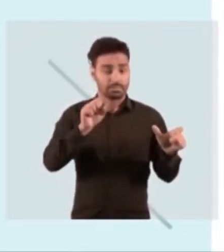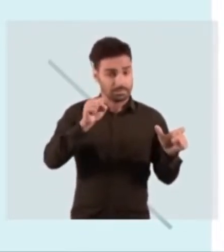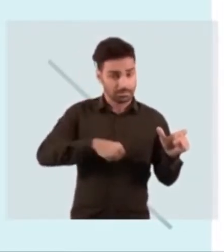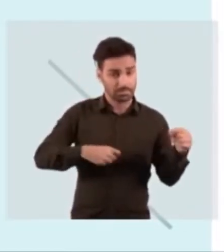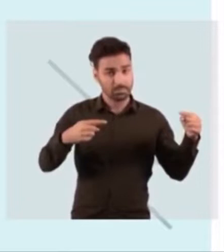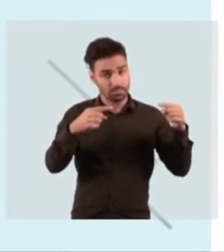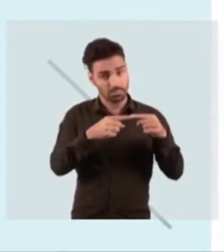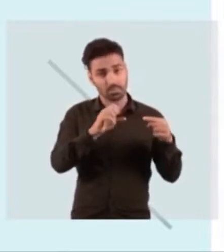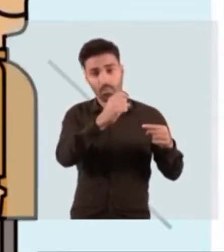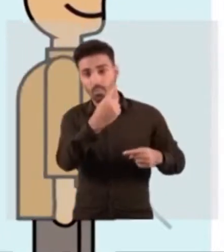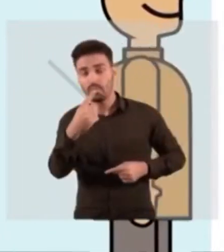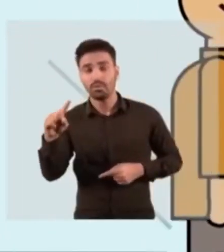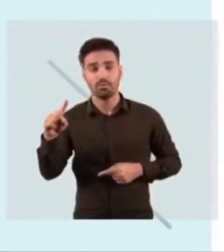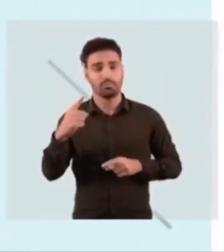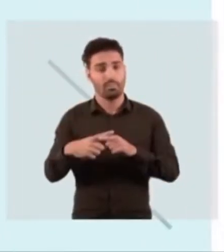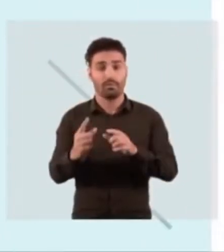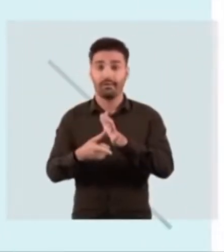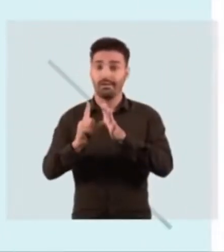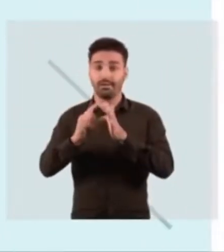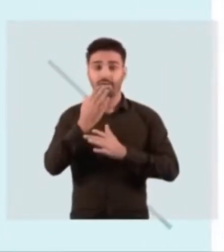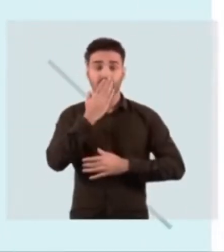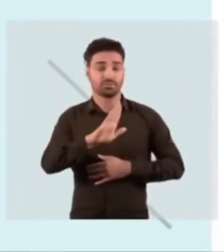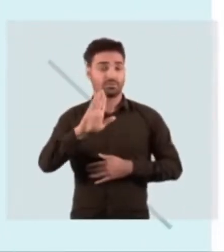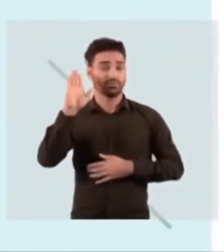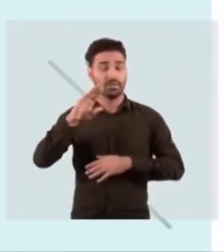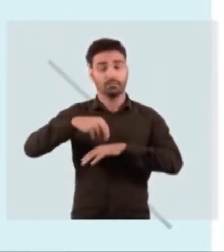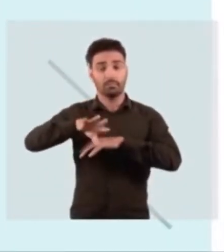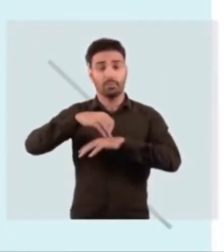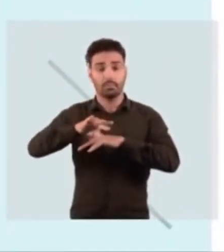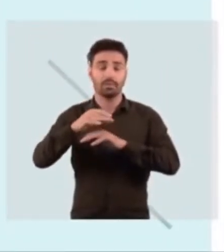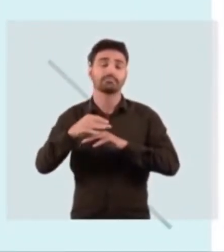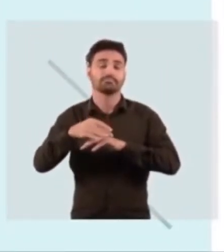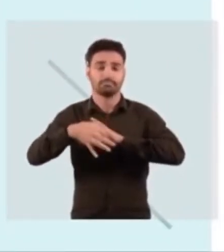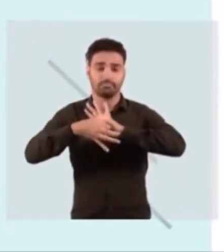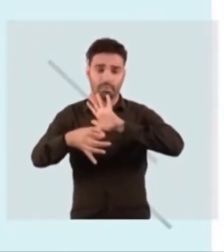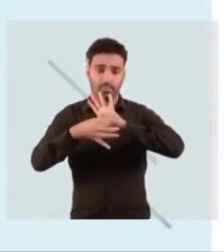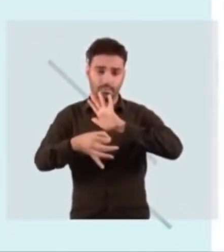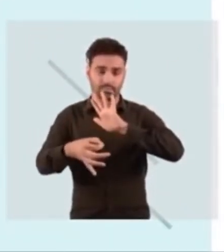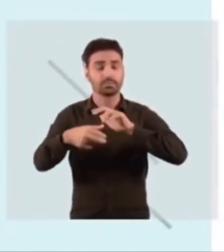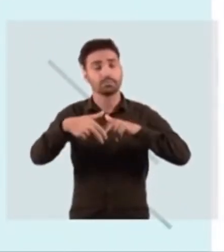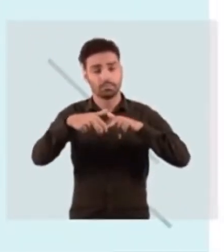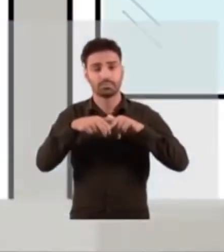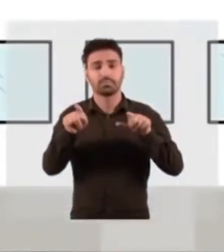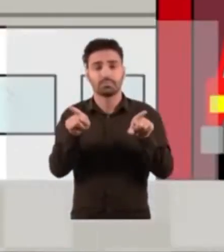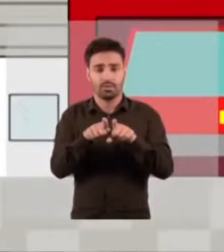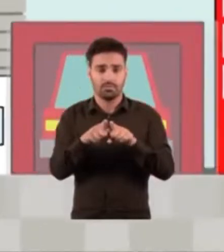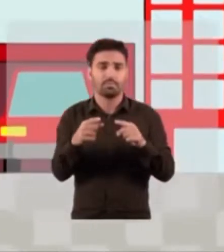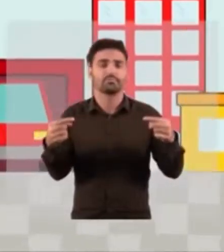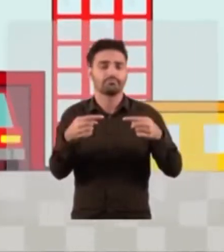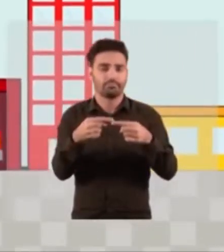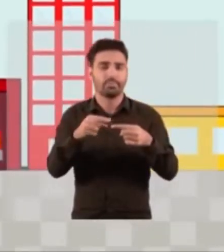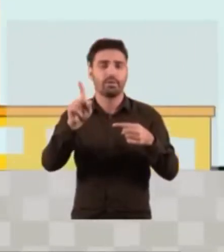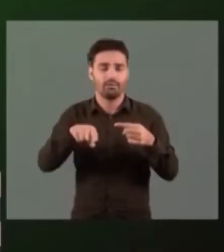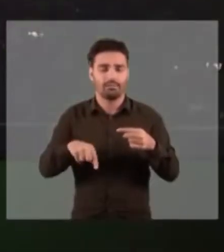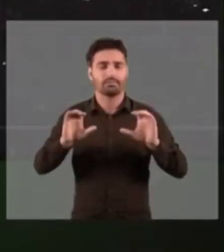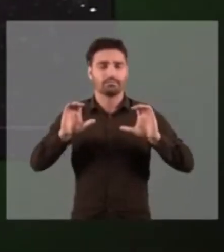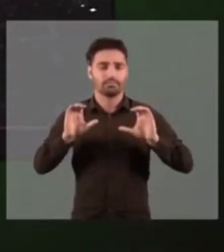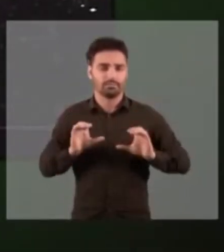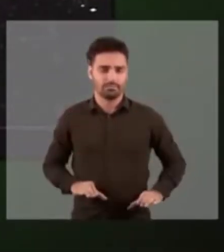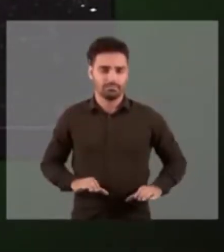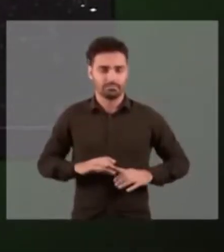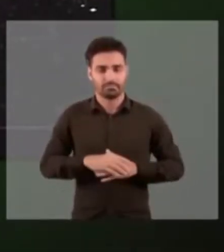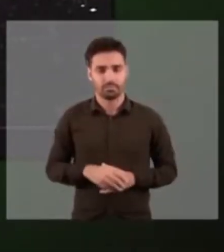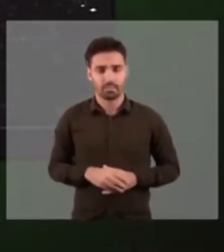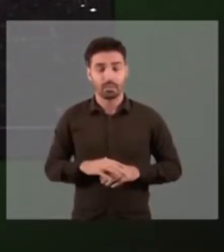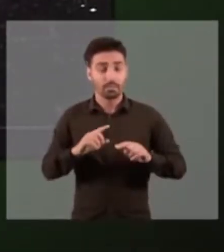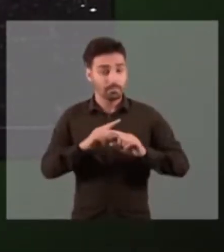às expectativas que geraram quando se apresentaram como candidatos. Isso também faz parte do exercício da cidadania.